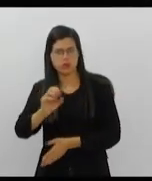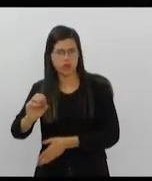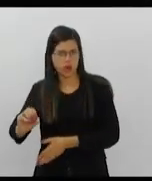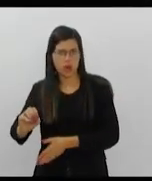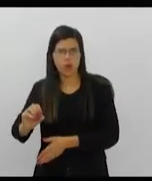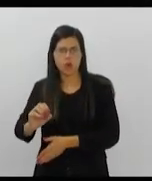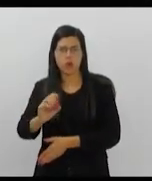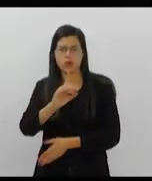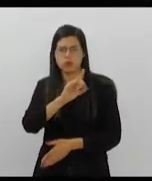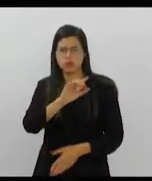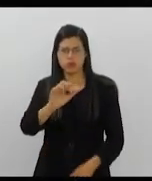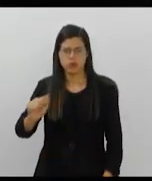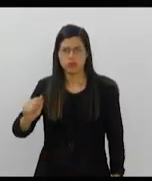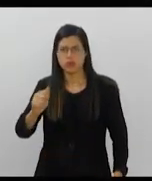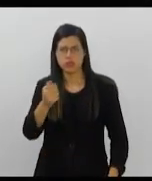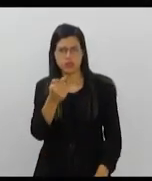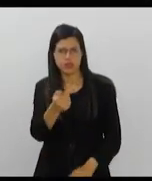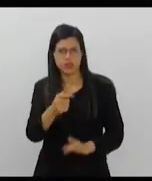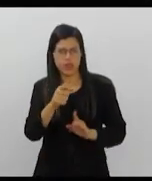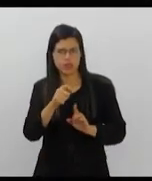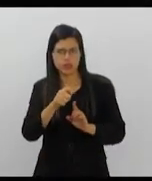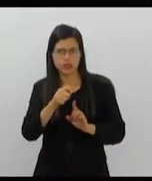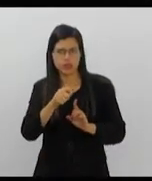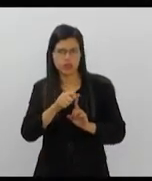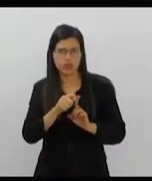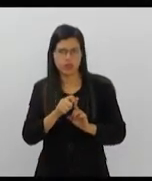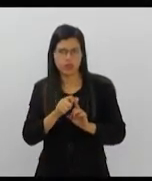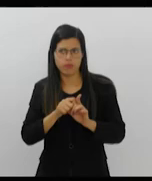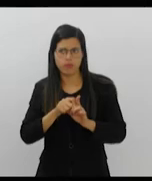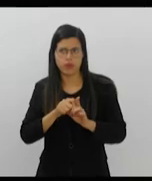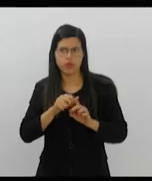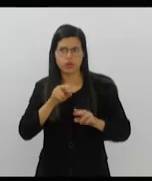no dia 7 de junho de 24.